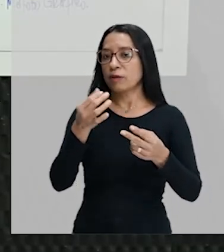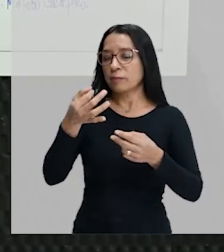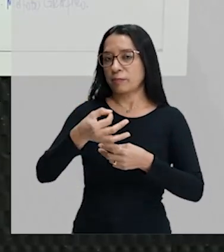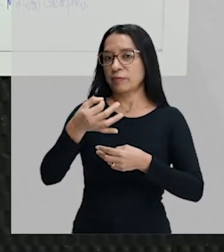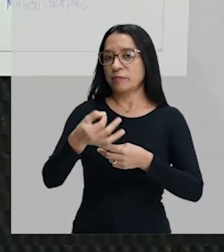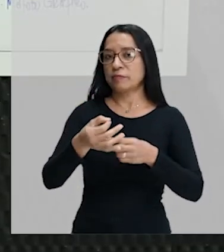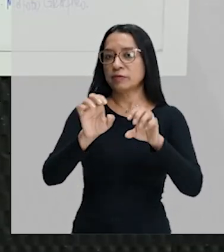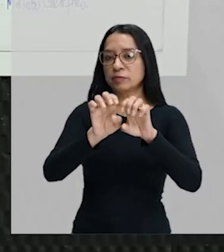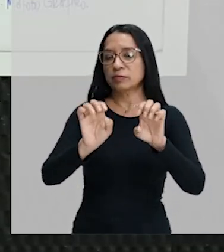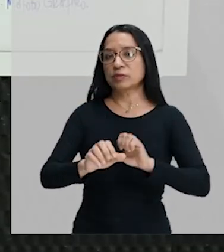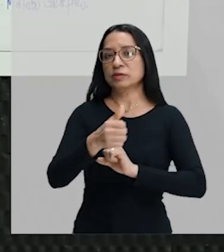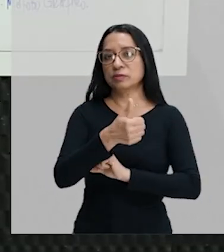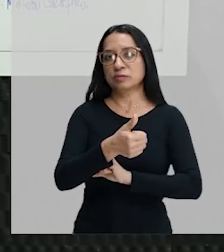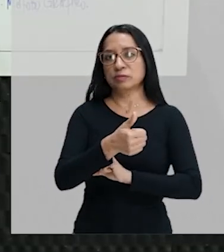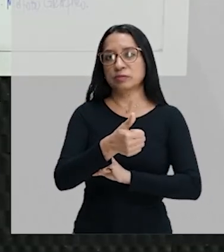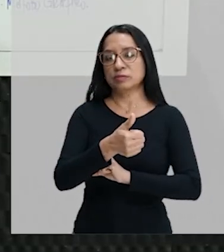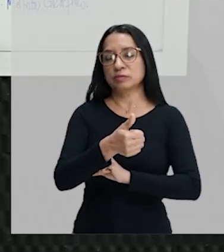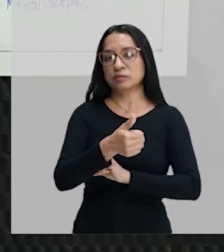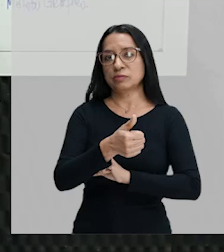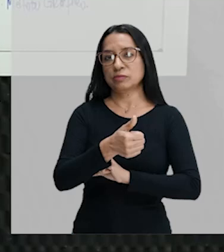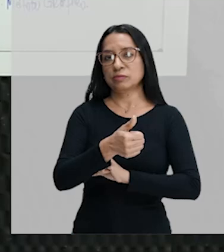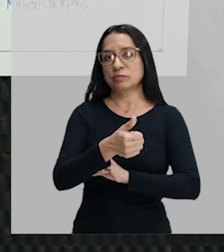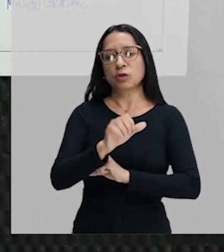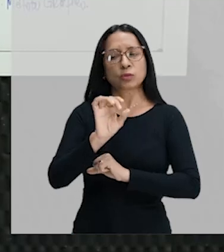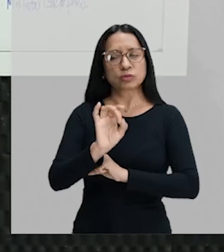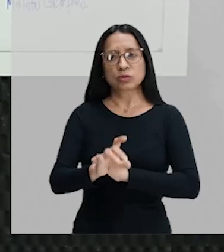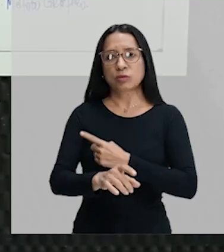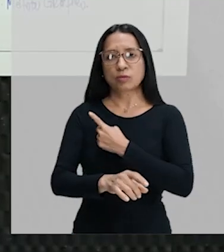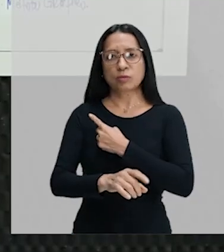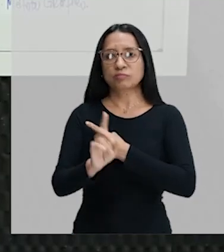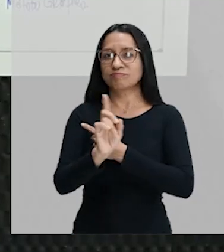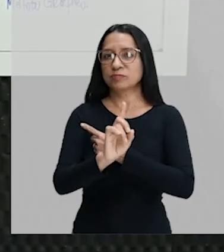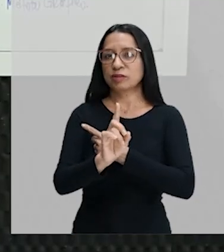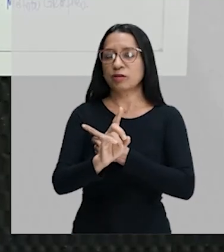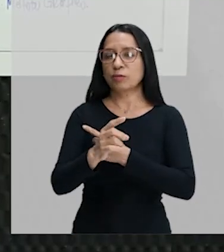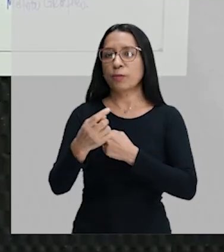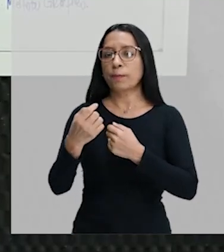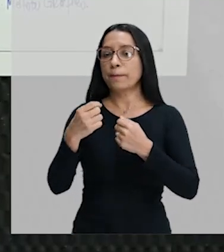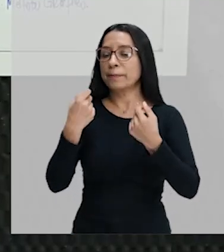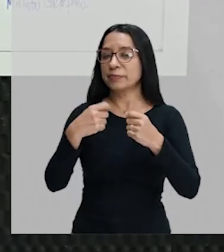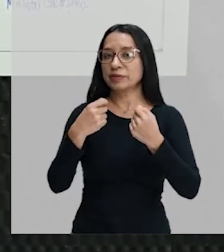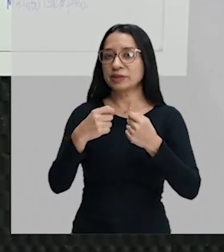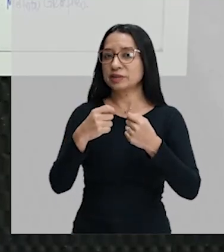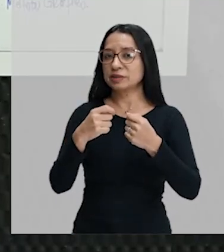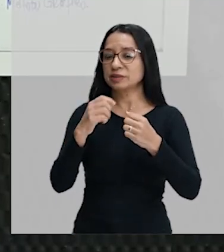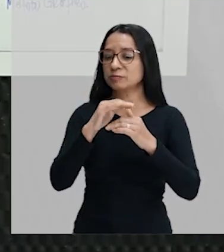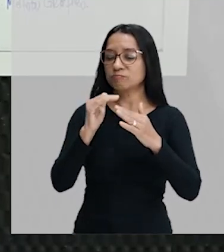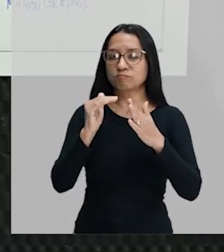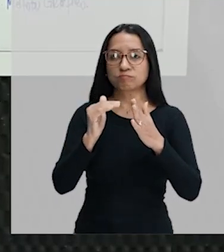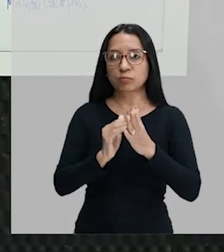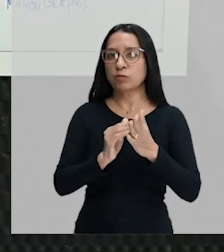seja a solução do teu sistema? Não. Tá? Porque ele tem que satisfazer todas. Ó, aqui, ó.